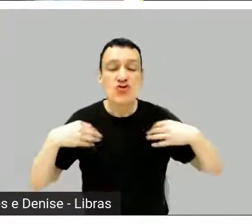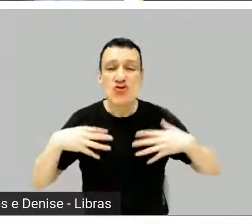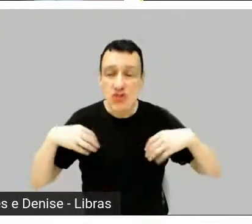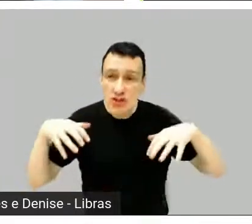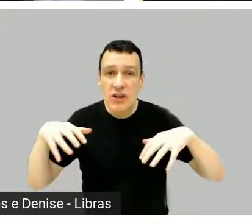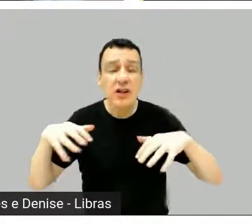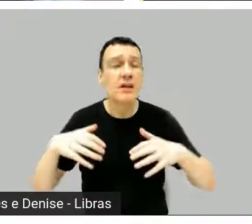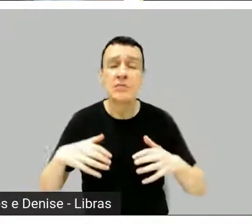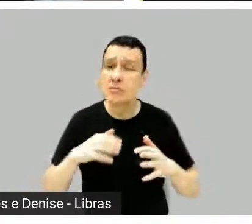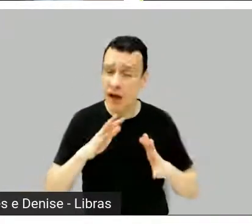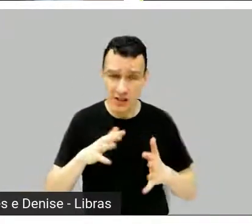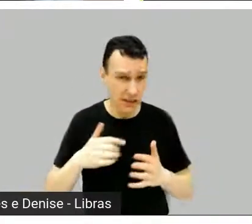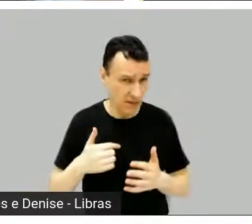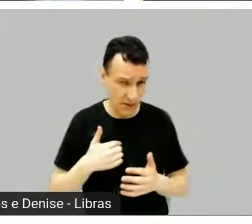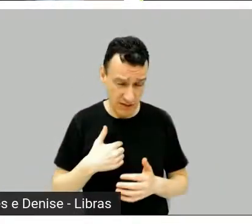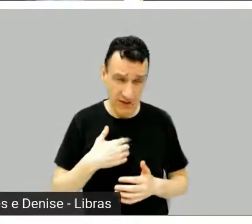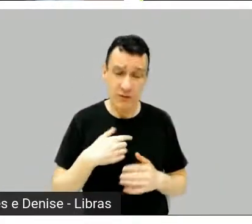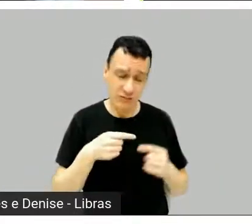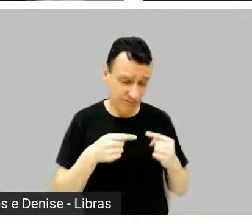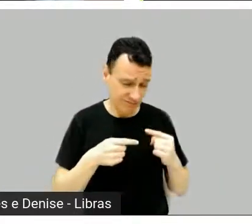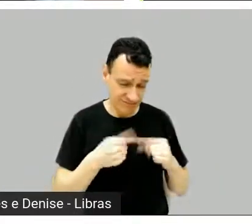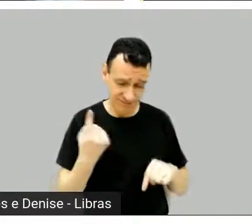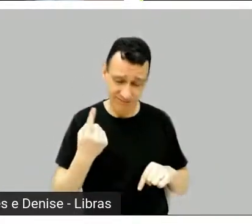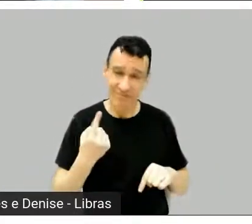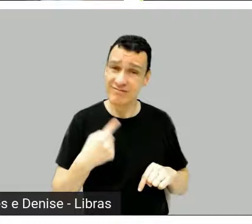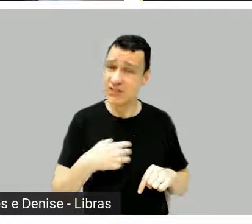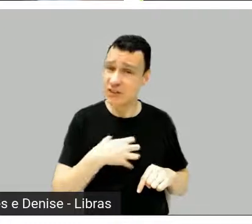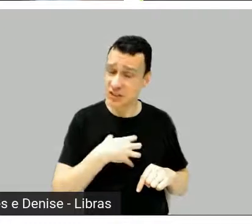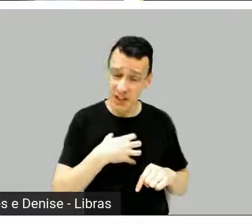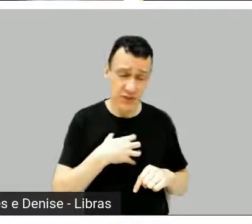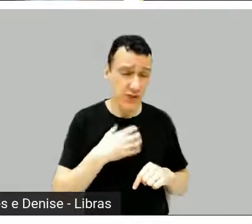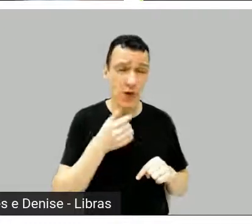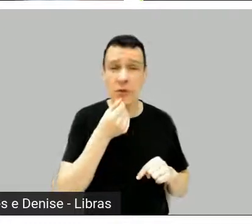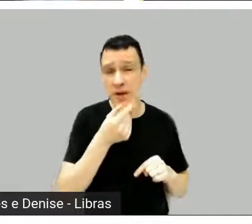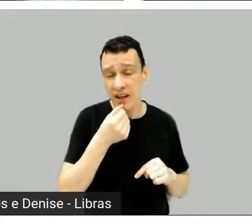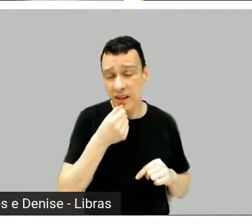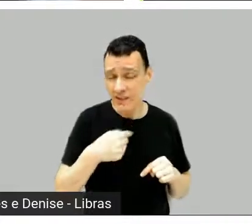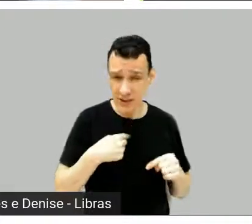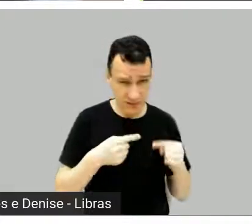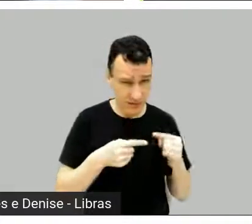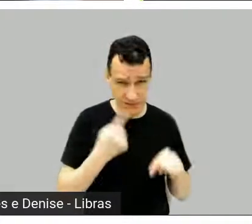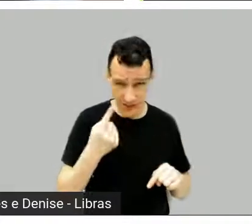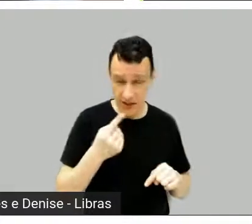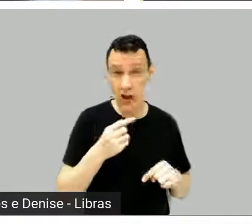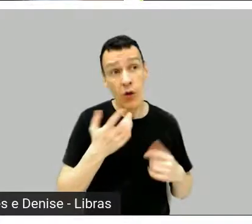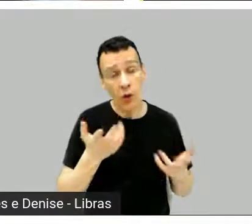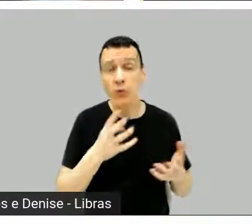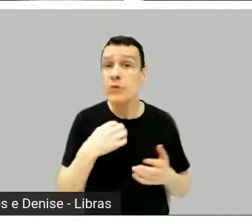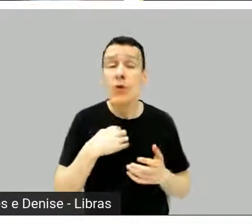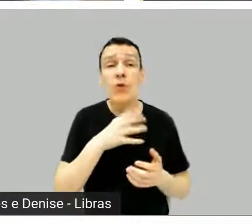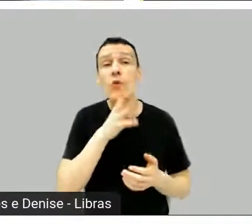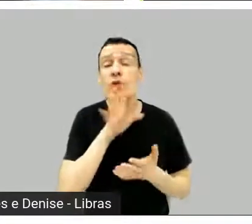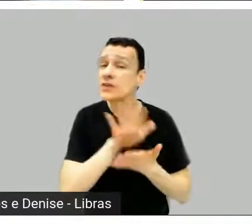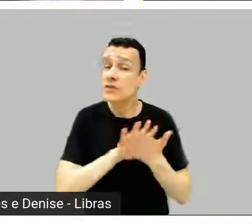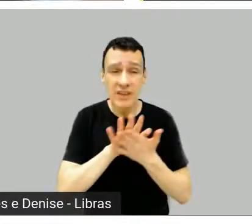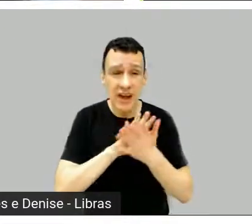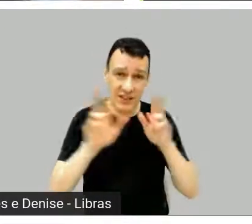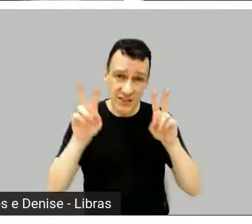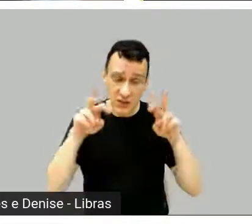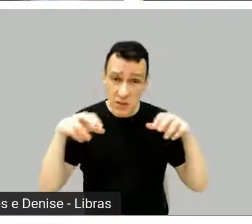jeito para comédia, nem sabe nada sobre lobisomens. Então, a história é a seguinte,